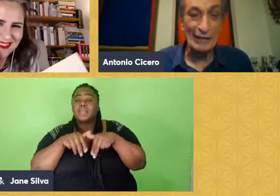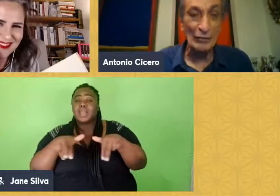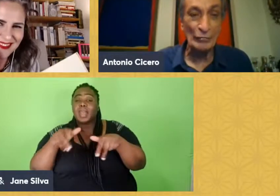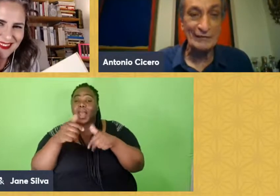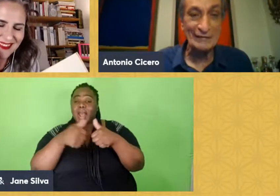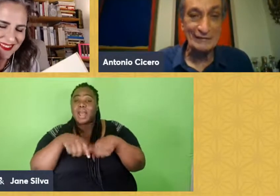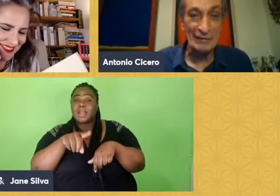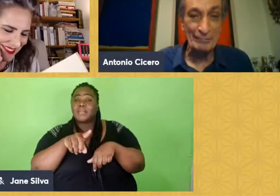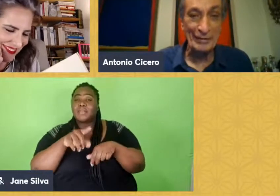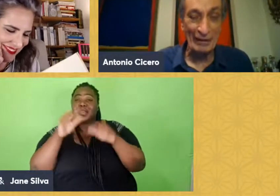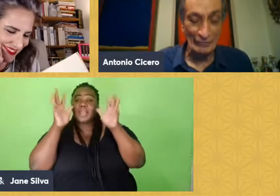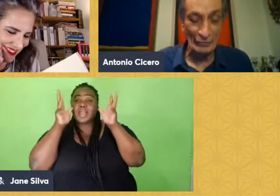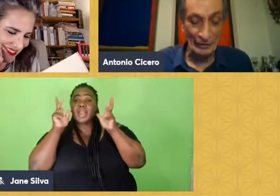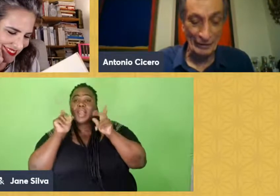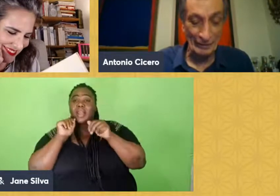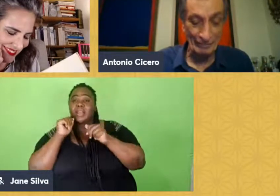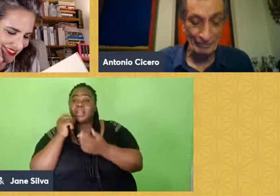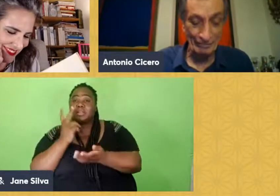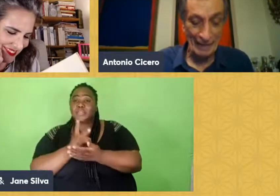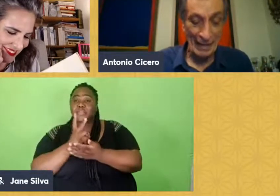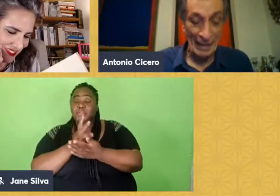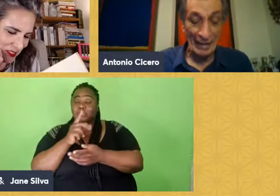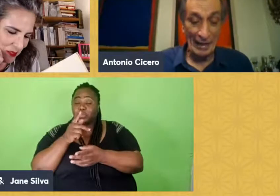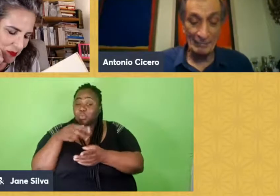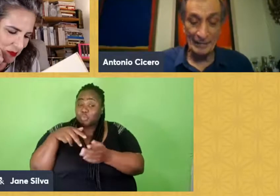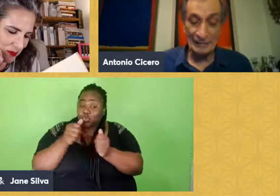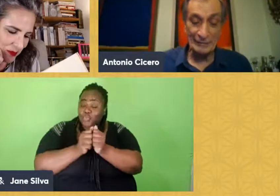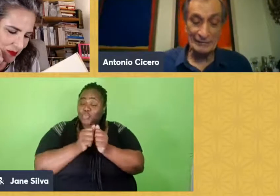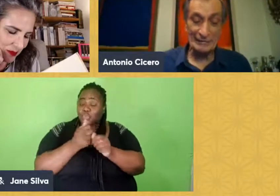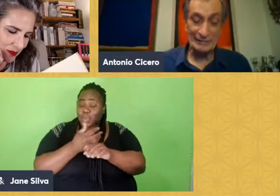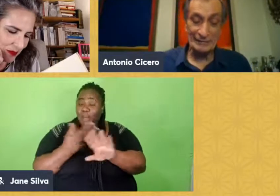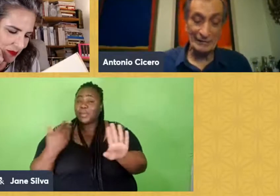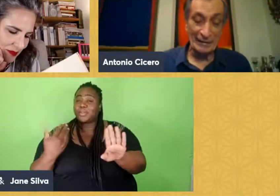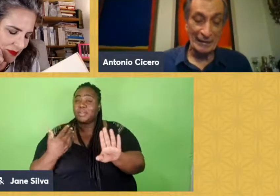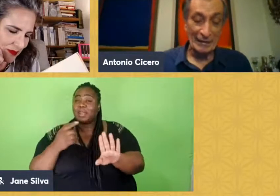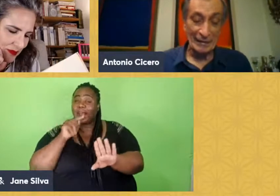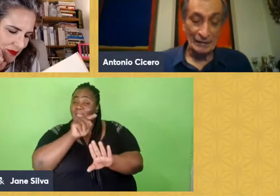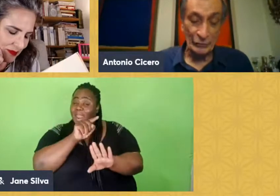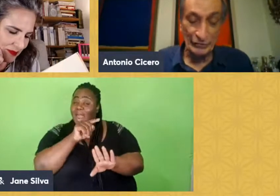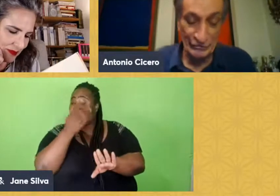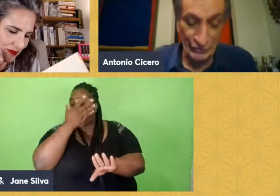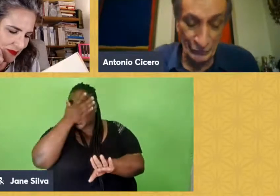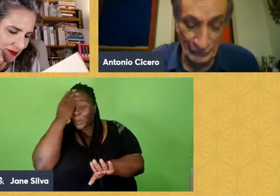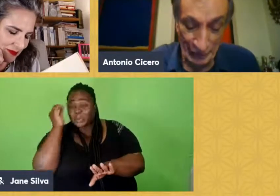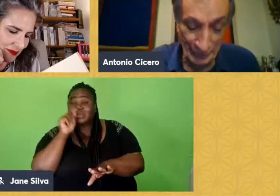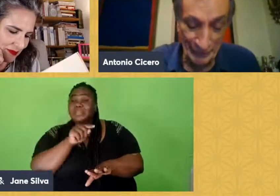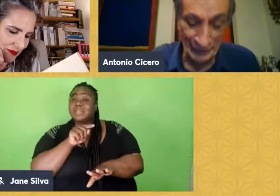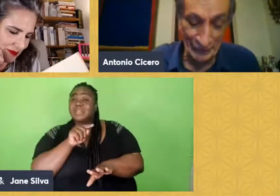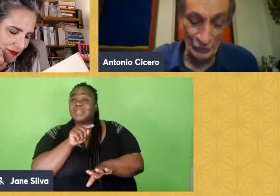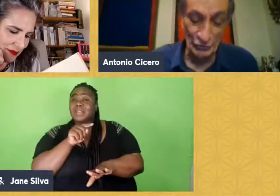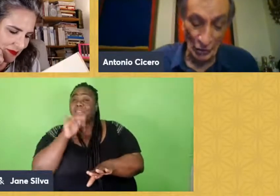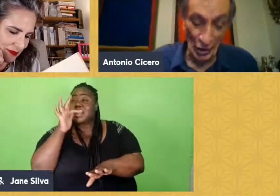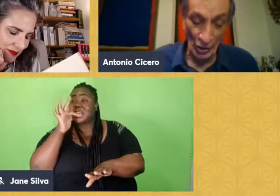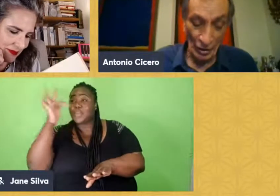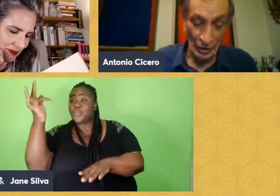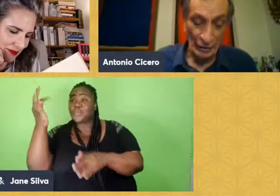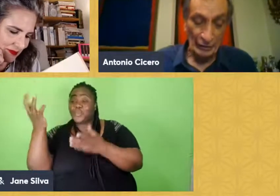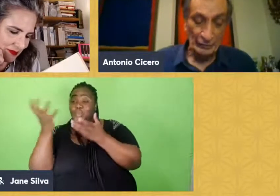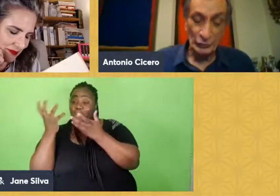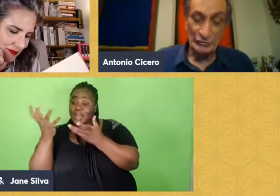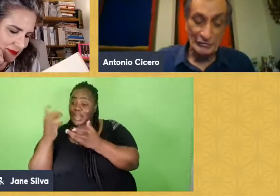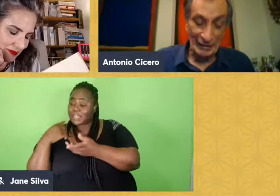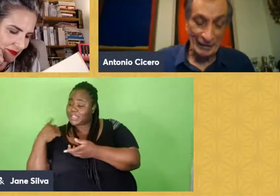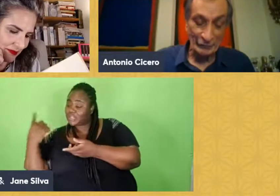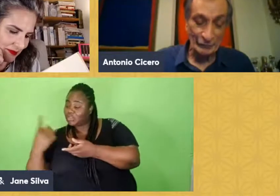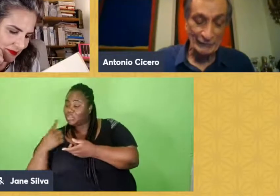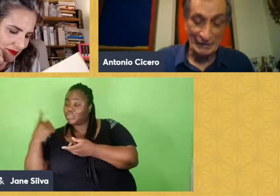o leão que sempre cavalguei? Lá mesmo esqueci que o destino sempre me quis só,